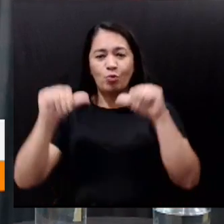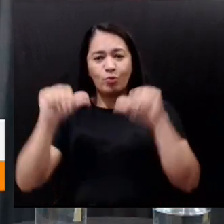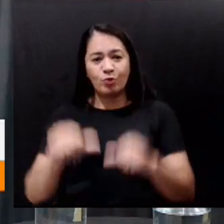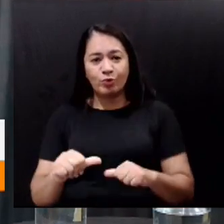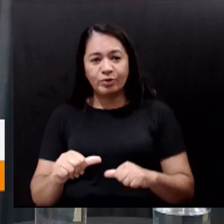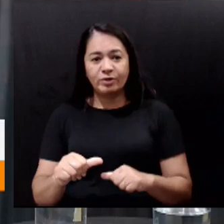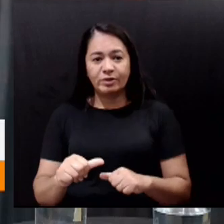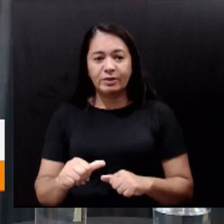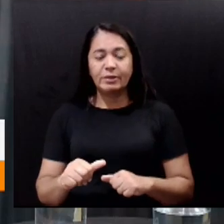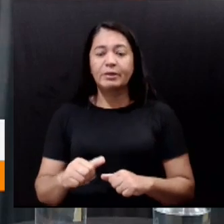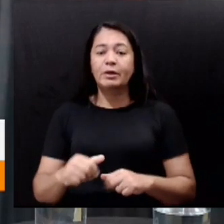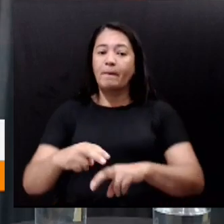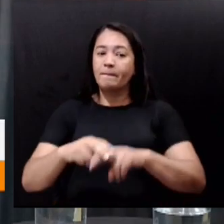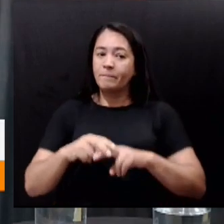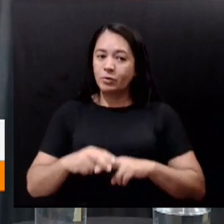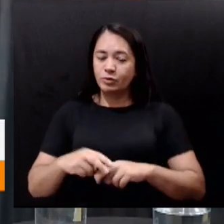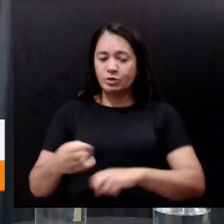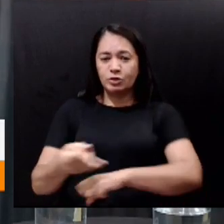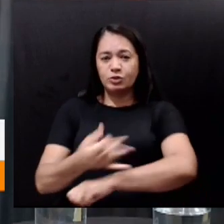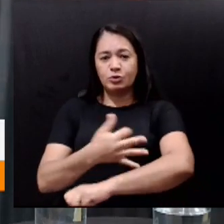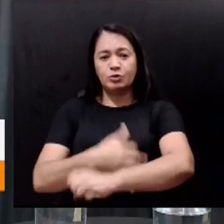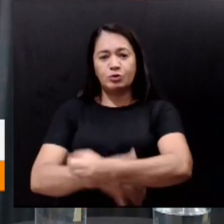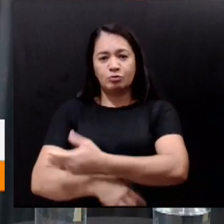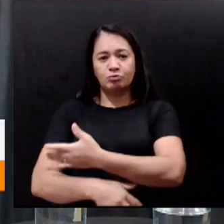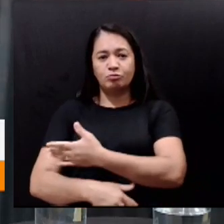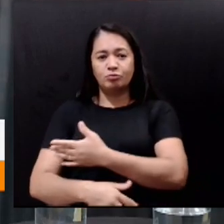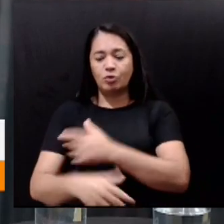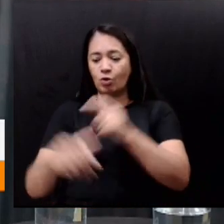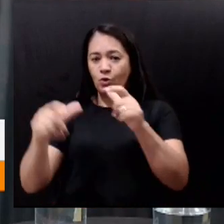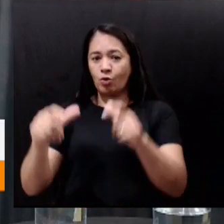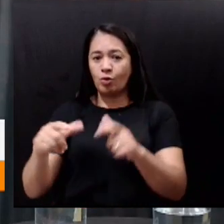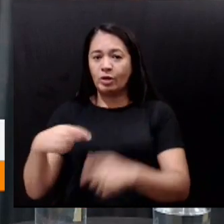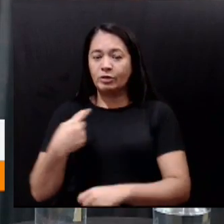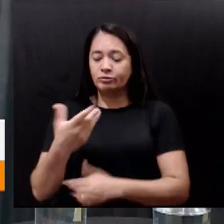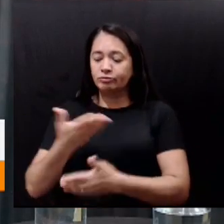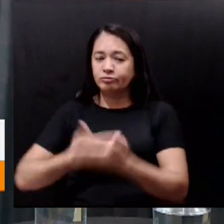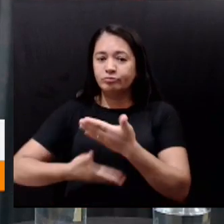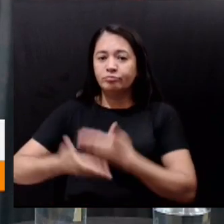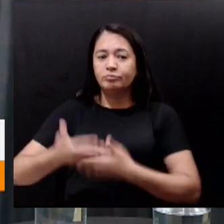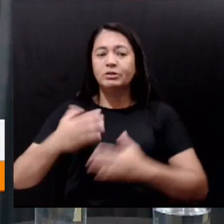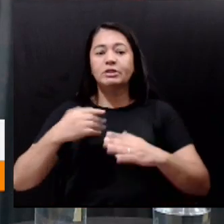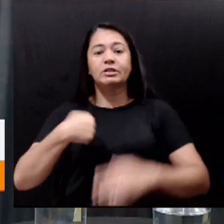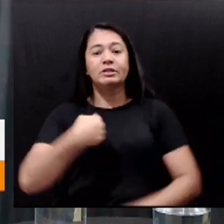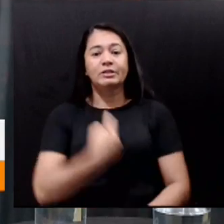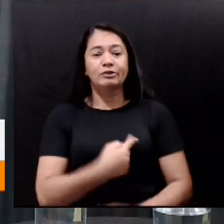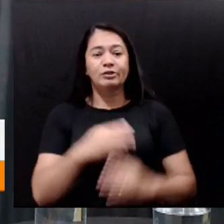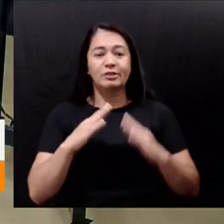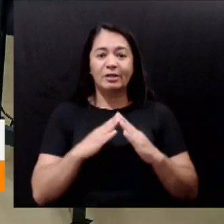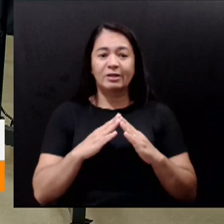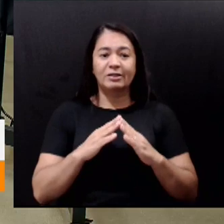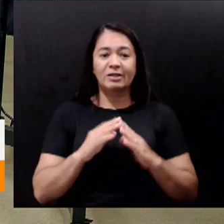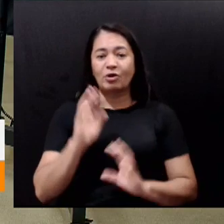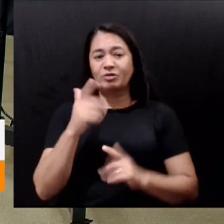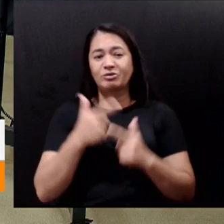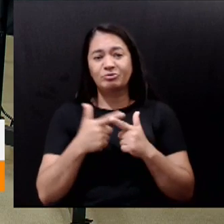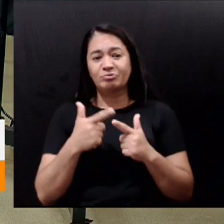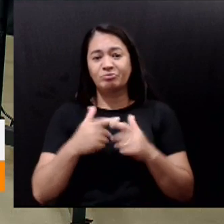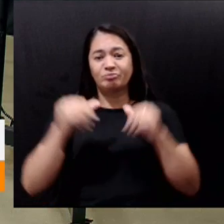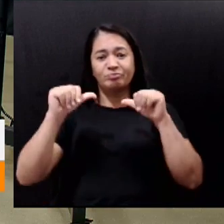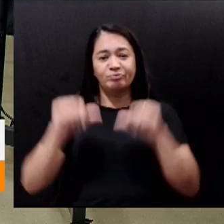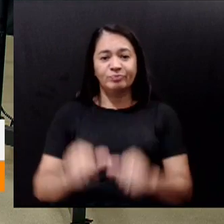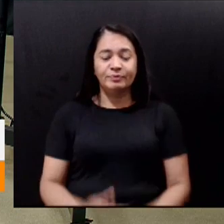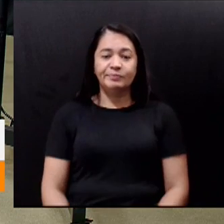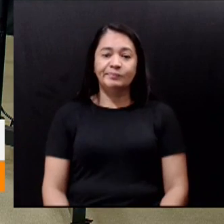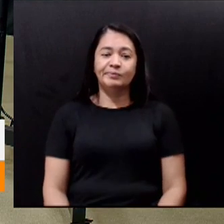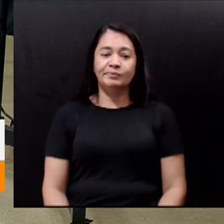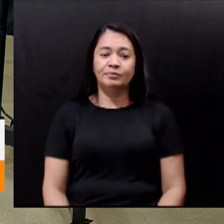parte emocional, né, de um lugar que é do nosso bem-estar, que é da nossa casa, a gente acaba tendo aí um problema que não é legal. E problema esse que é